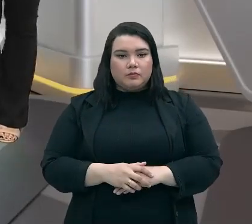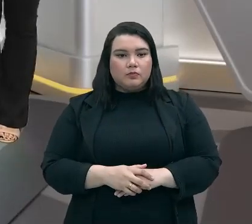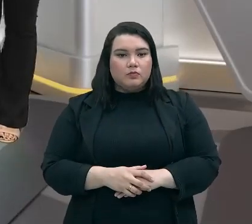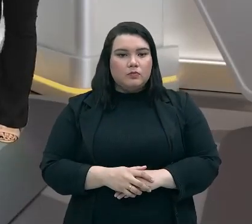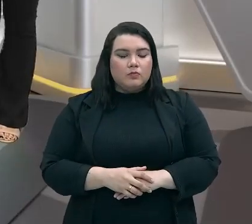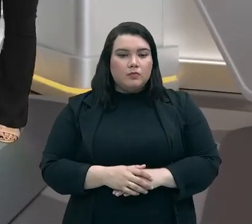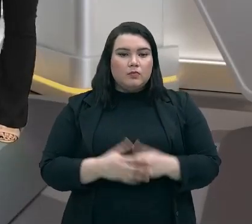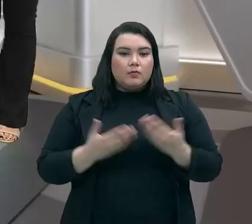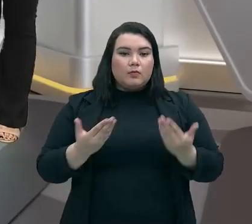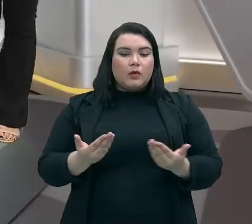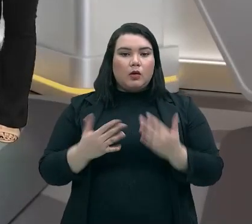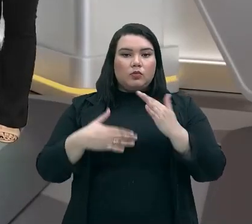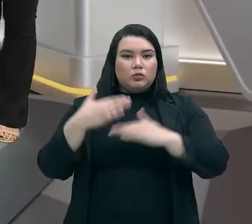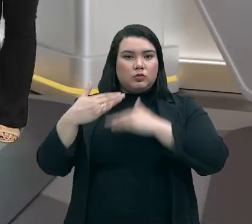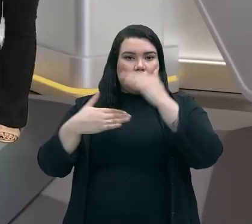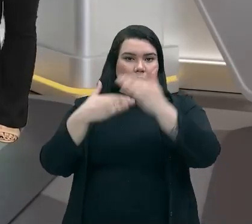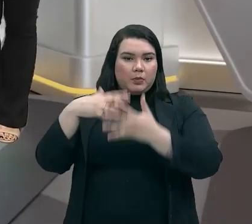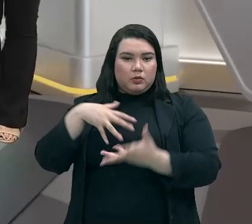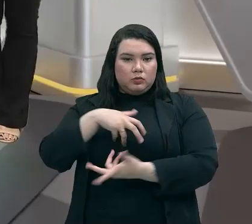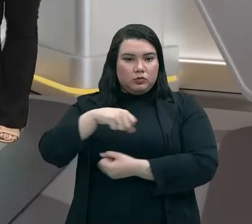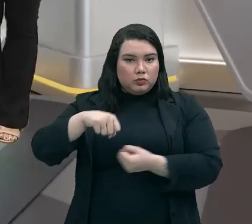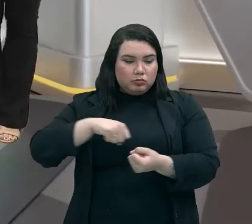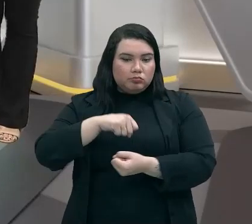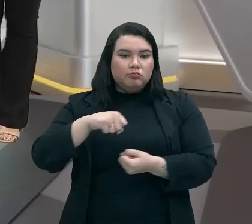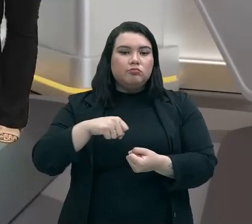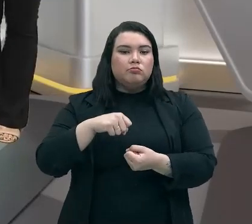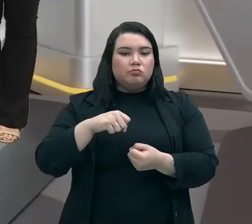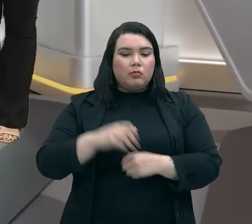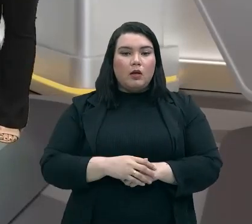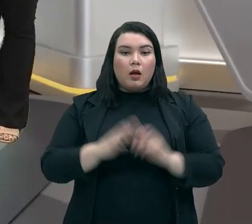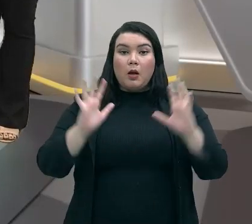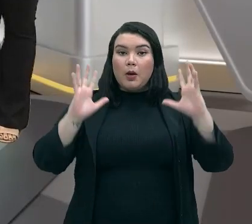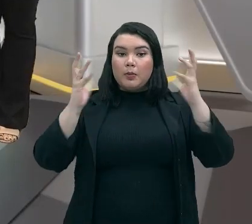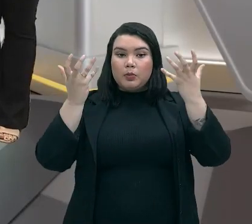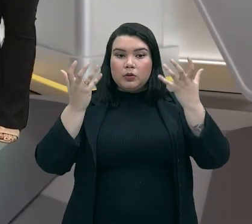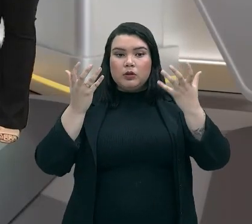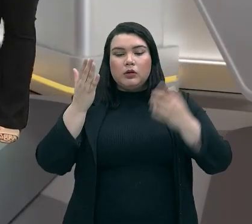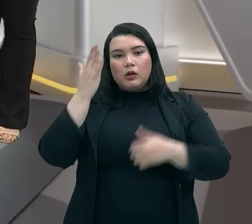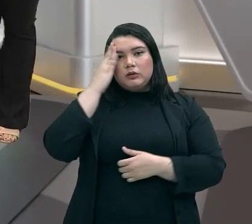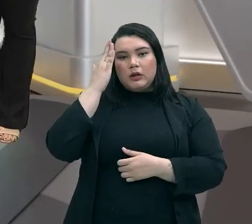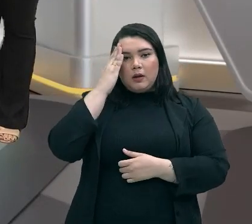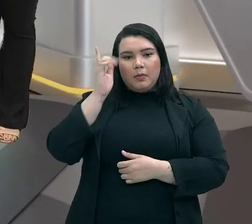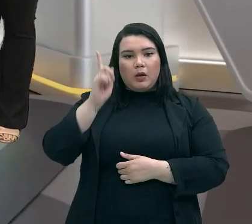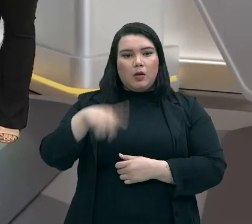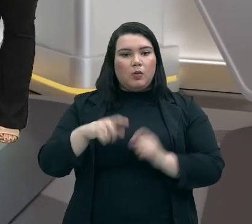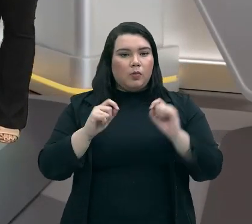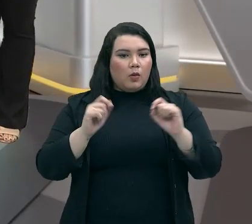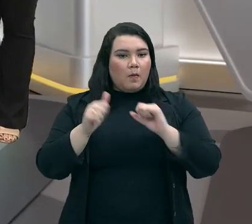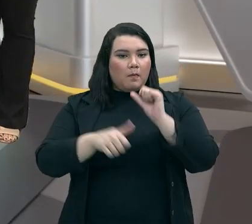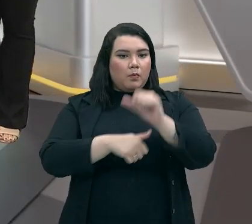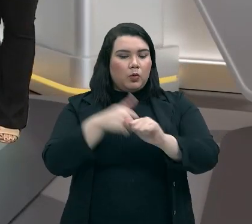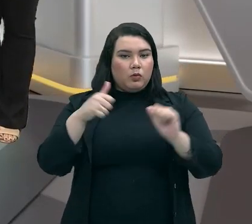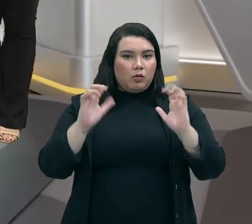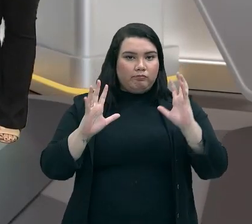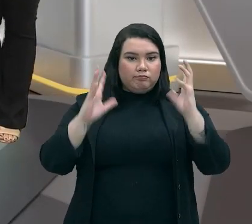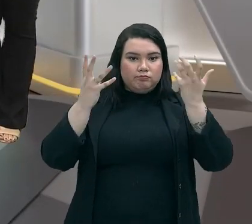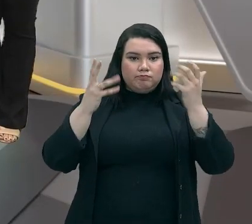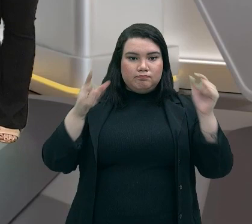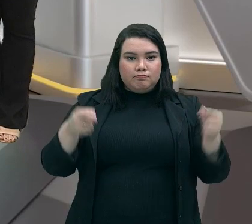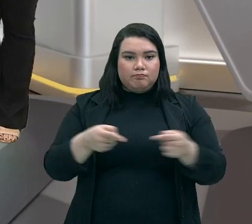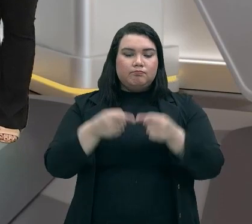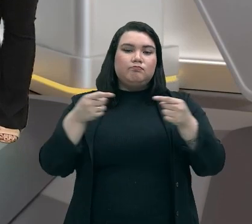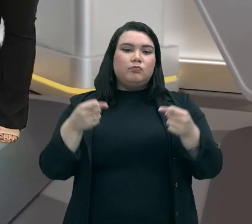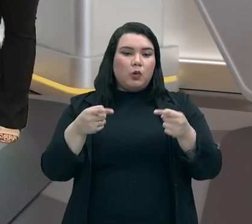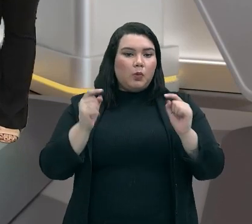o desenvolvimento sustentável, a mudança climática é entendida como uma mudança de clima atribuída direta